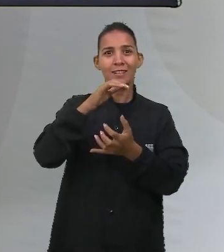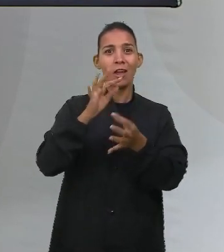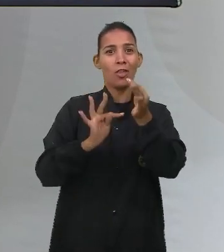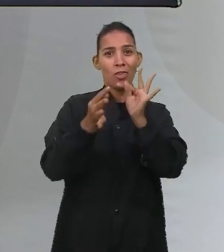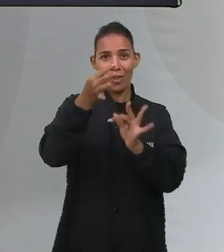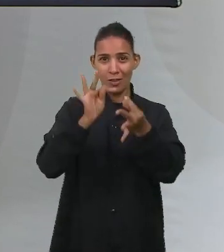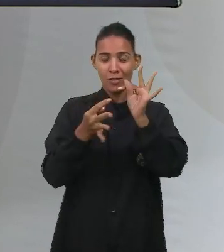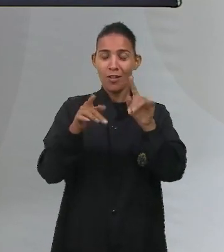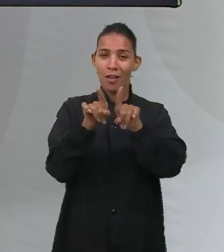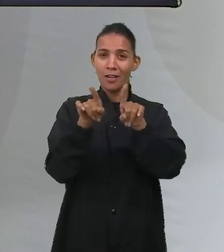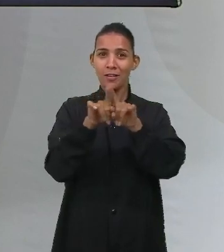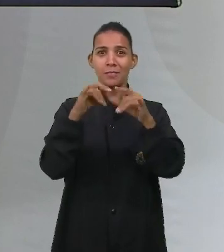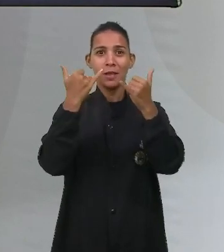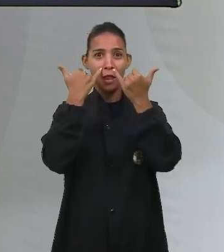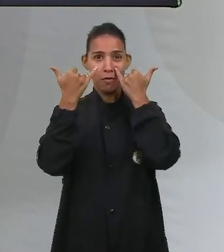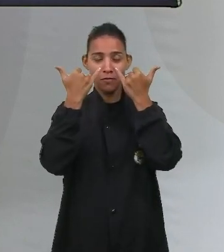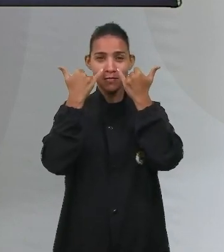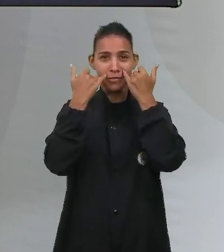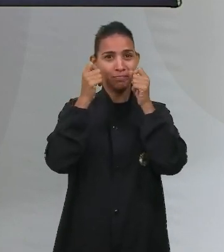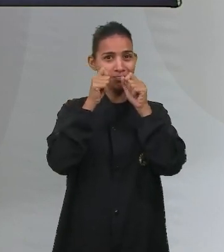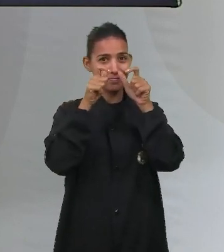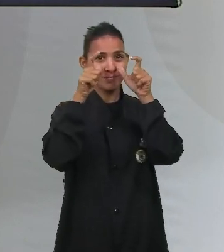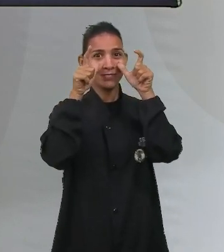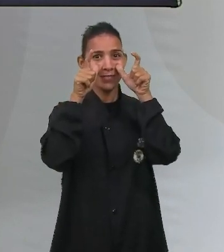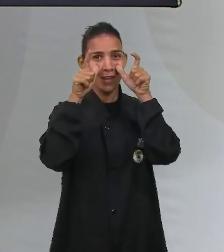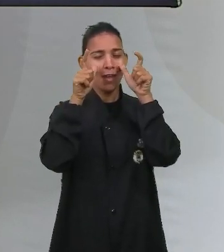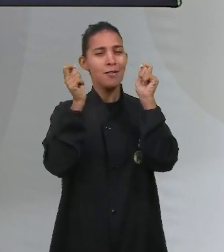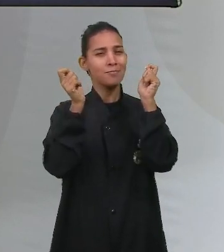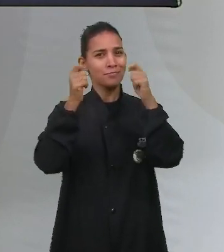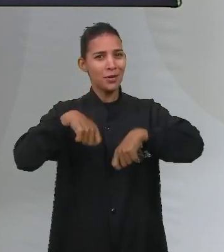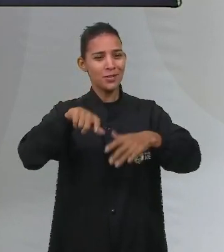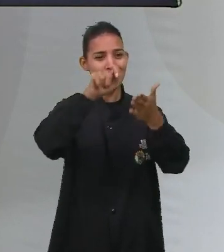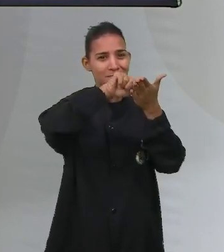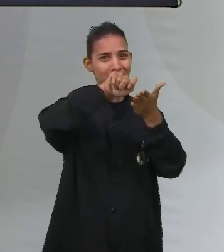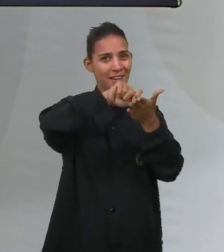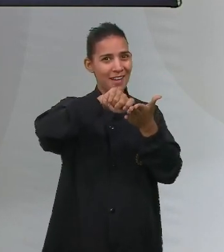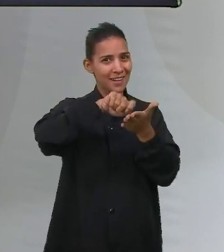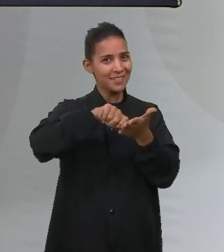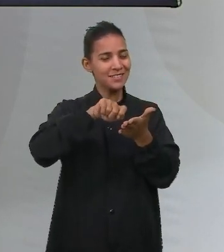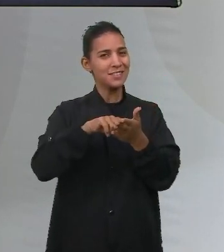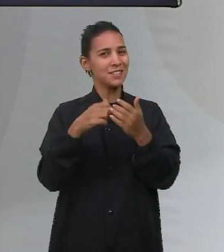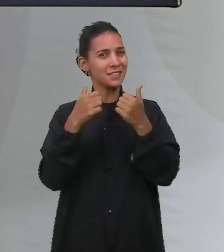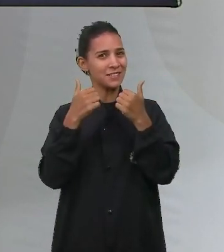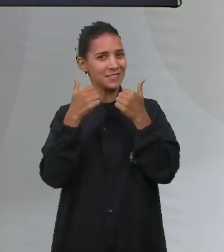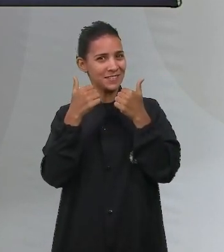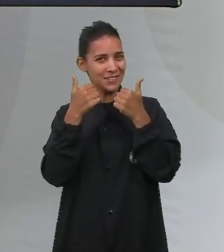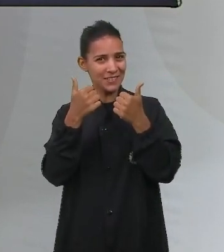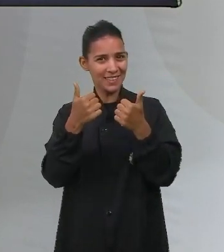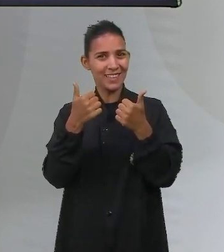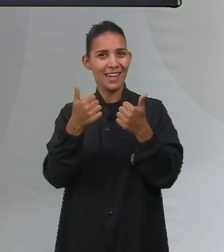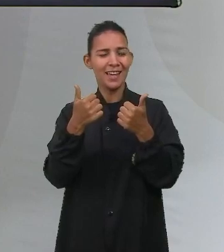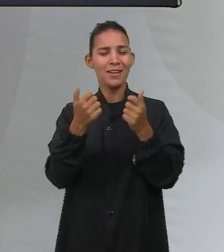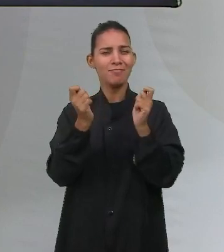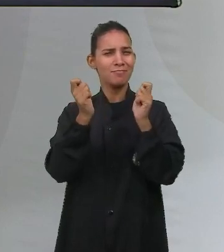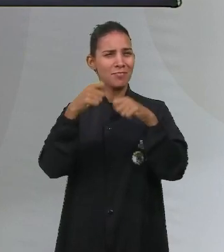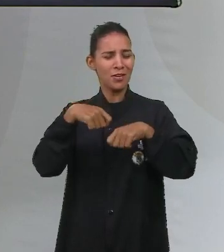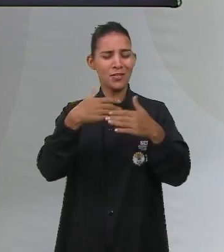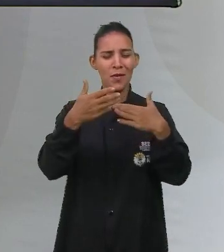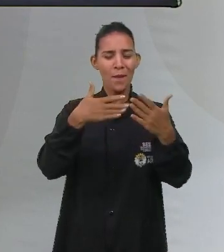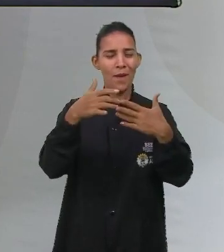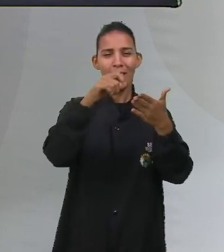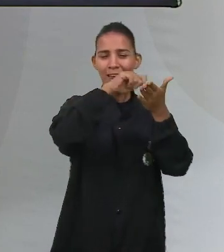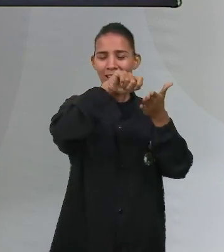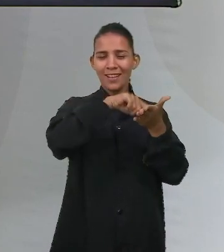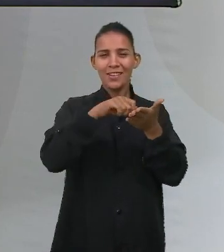informacional. Bastante atenção e prepare, inclusive, o seu material para que você possa fazer anotações que você